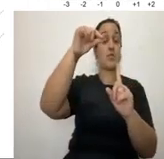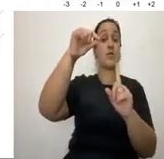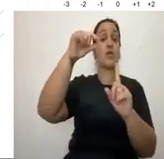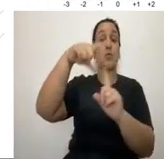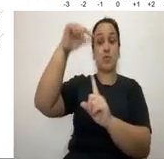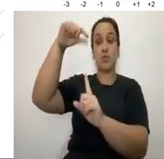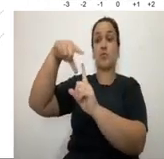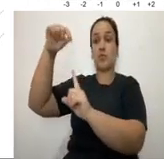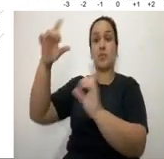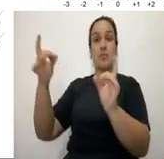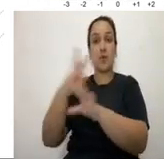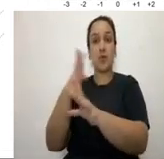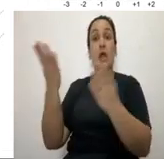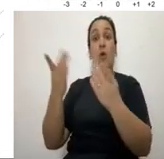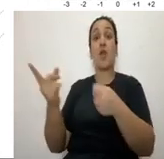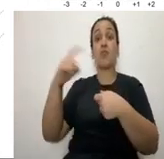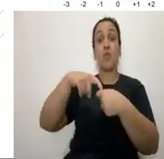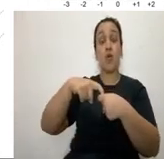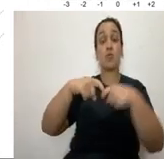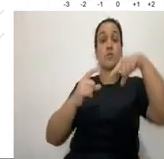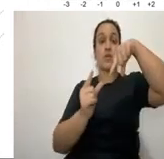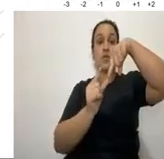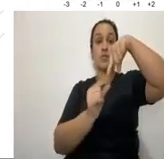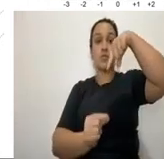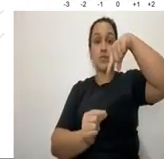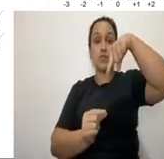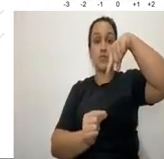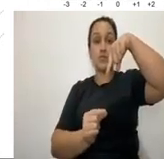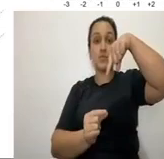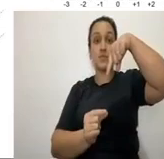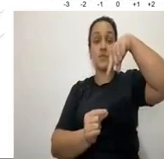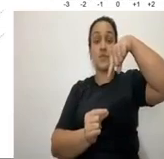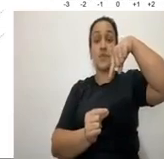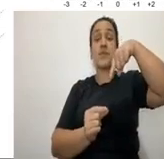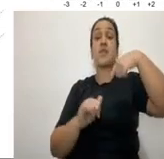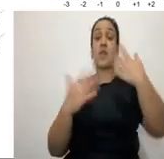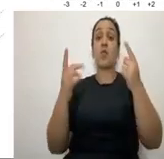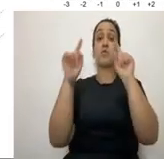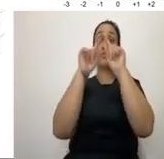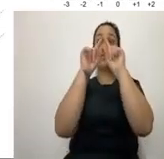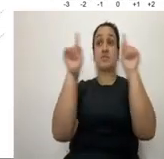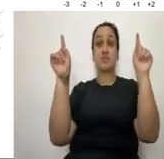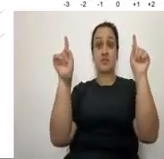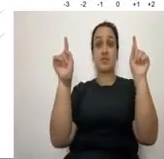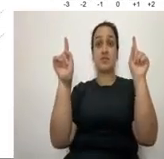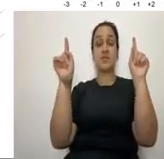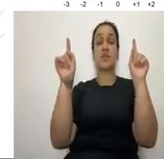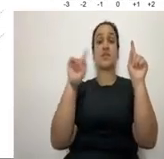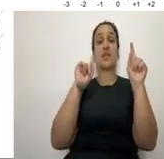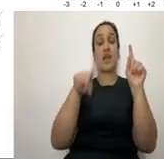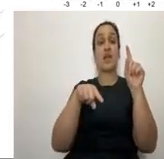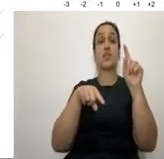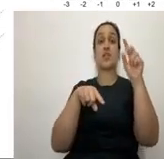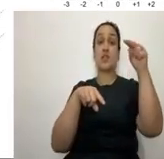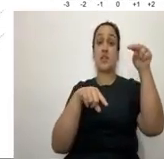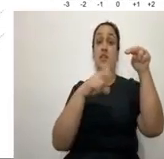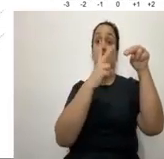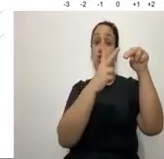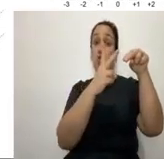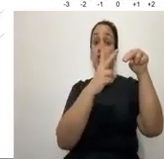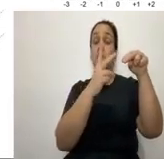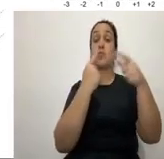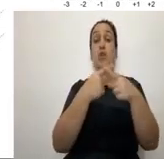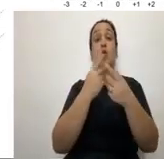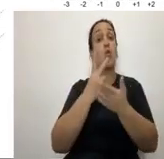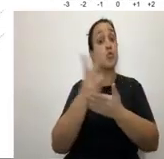aqui junto com o elétron mais meio. Agora eu vou colocar o menos meio. O conjunto dos 4 números quânticos,